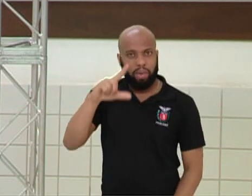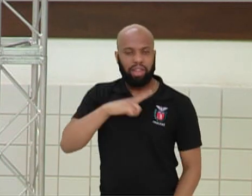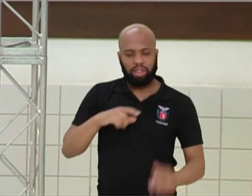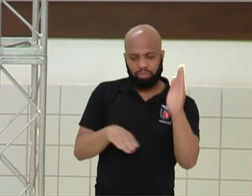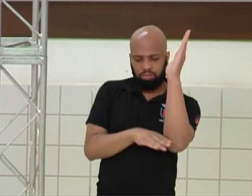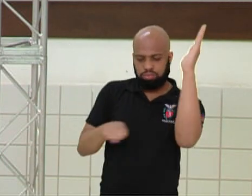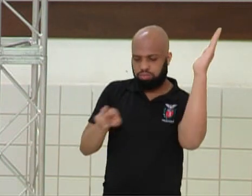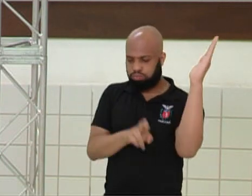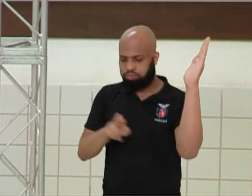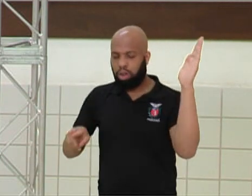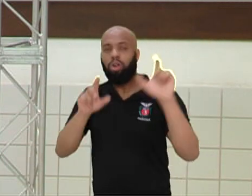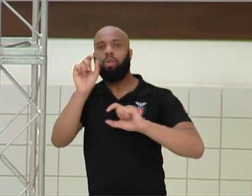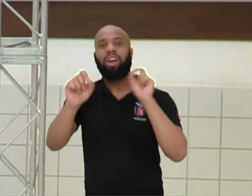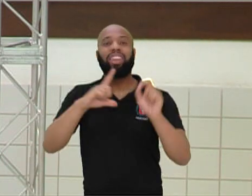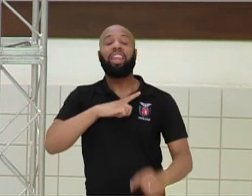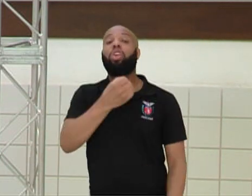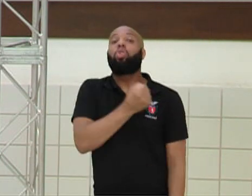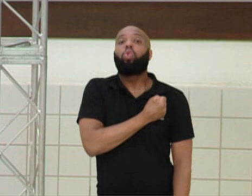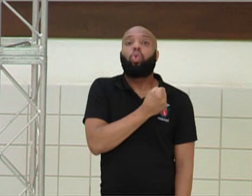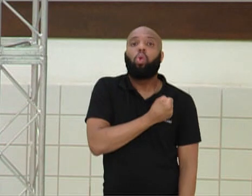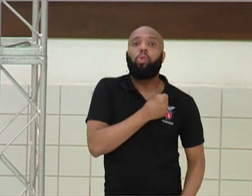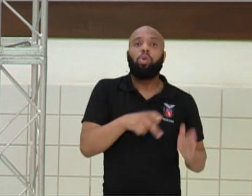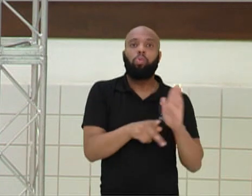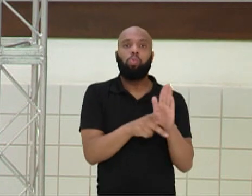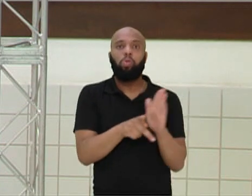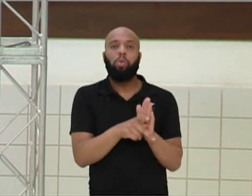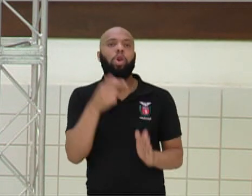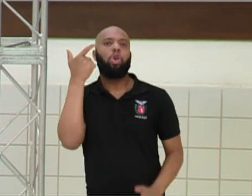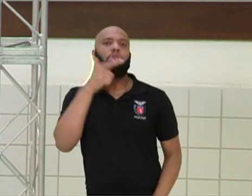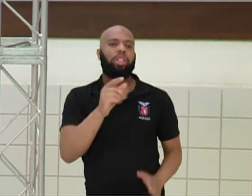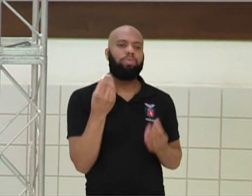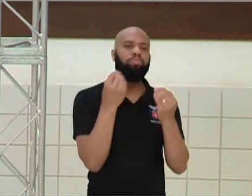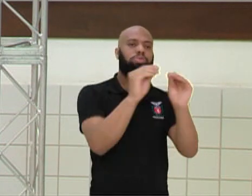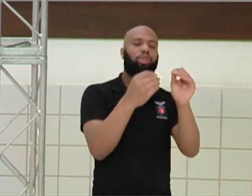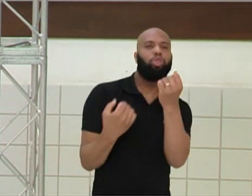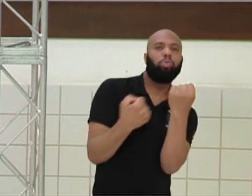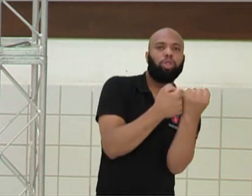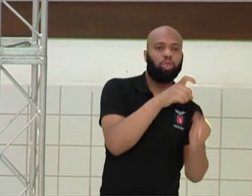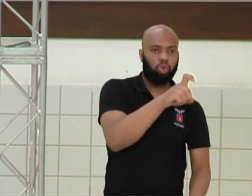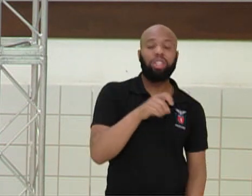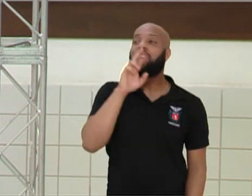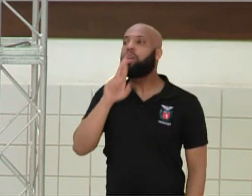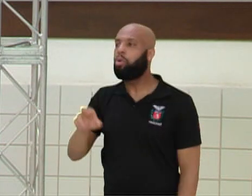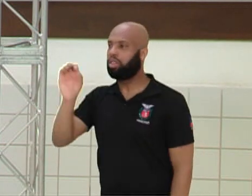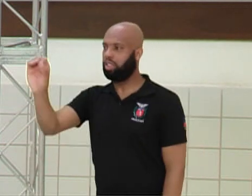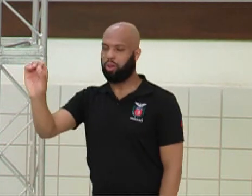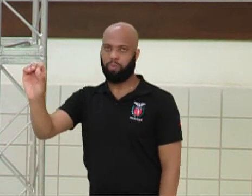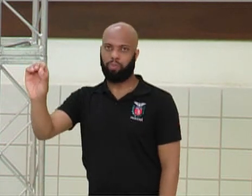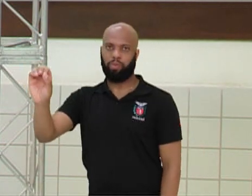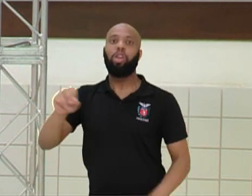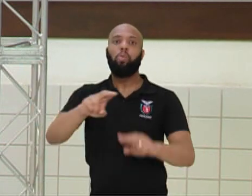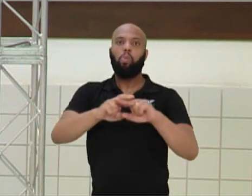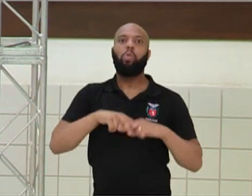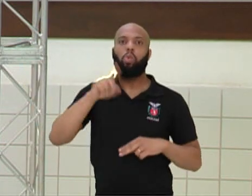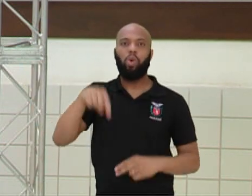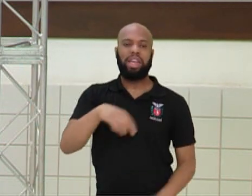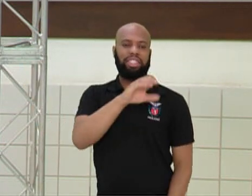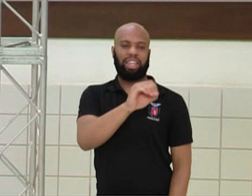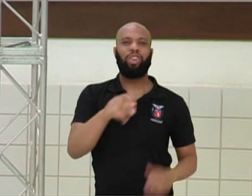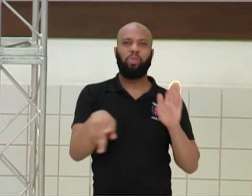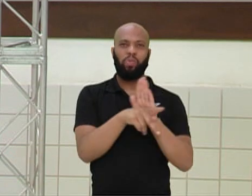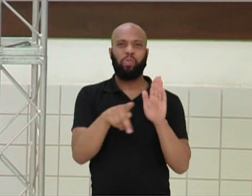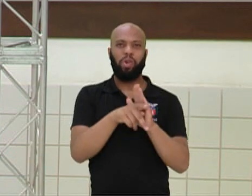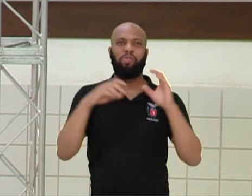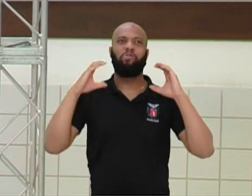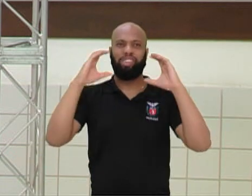ou o zero é aquele número que a gente troca no x e o resultado dá zero, né? Por isso que é chamado então de zero